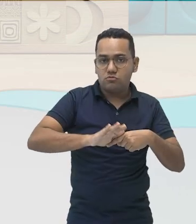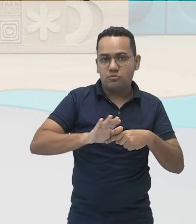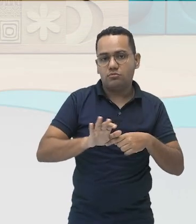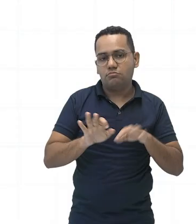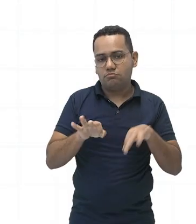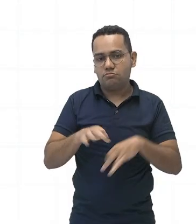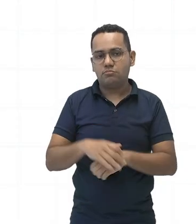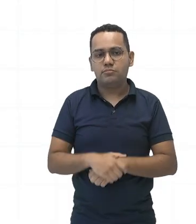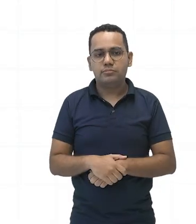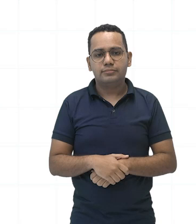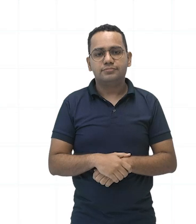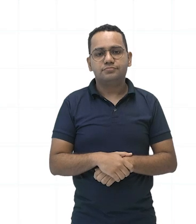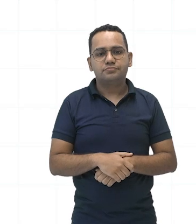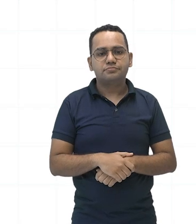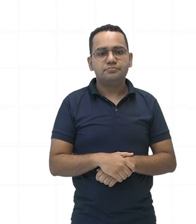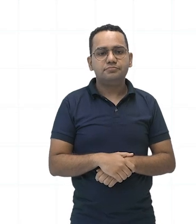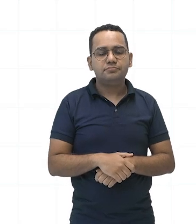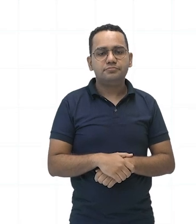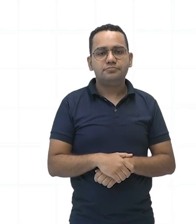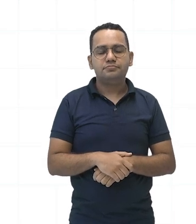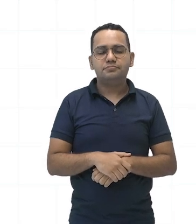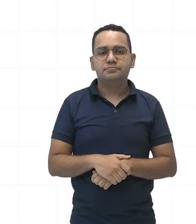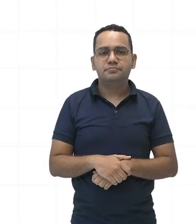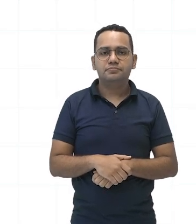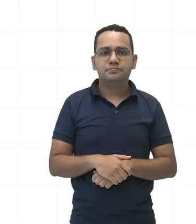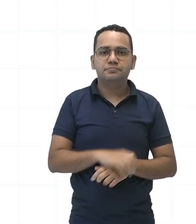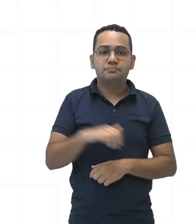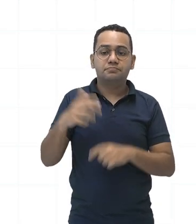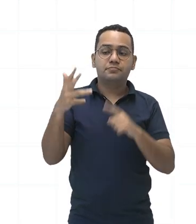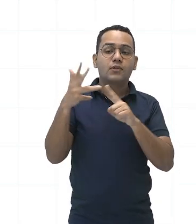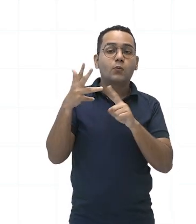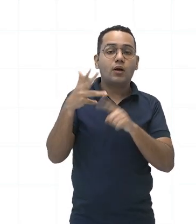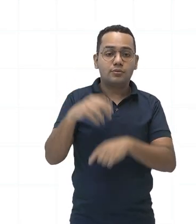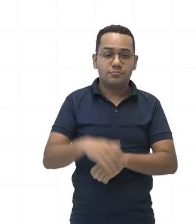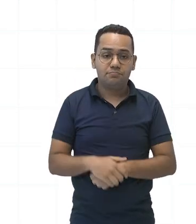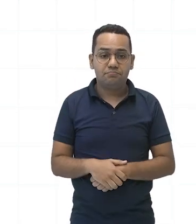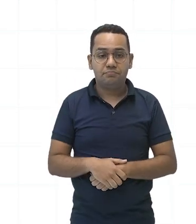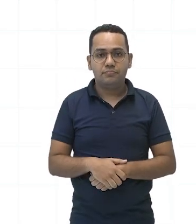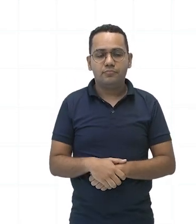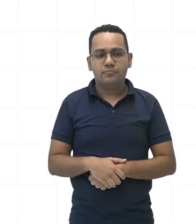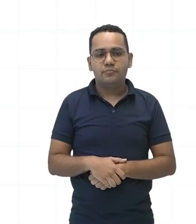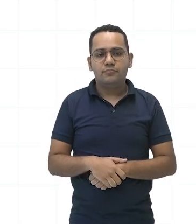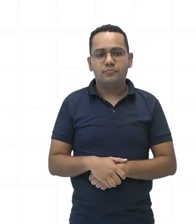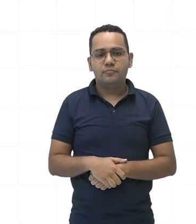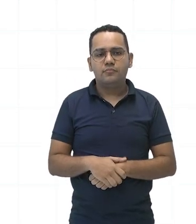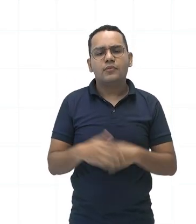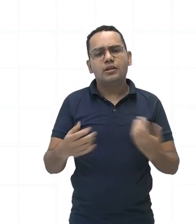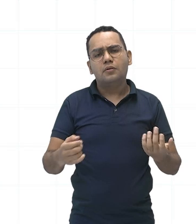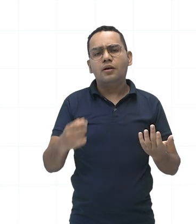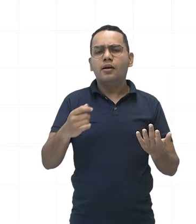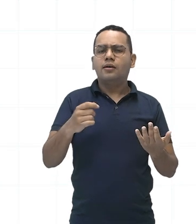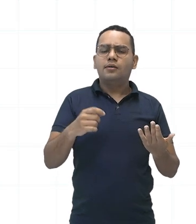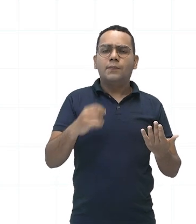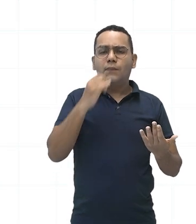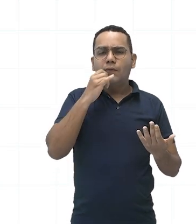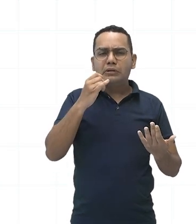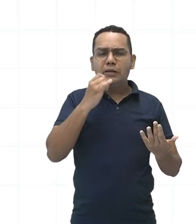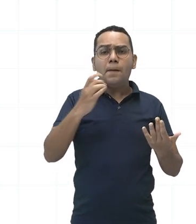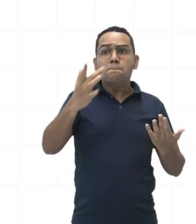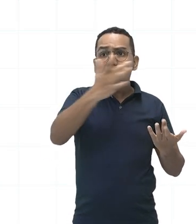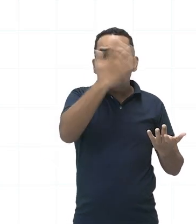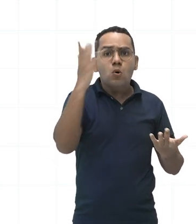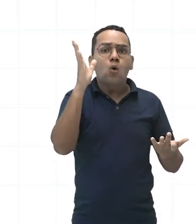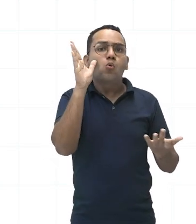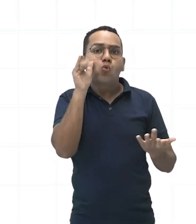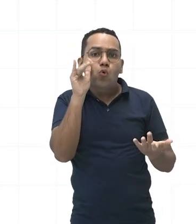Dando continuidade, vamos ver que você também tem como quarto passo que impedir que testemunhas